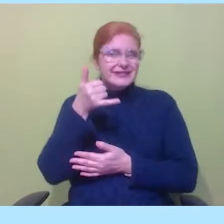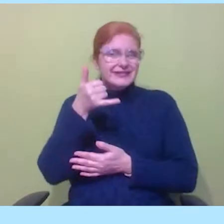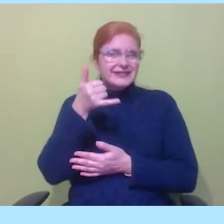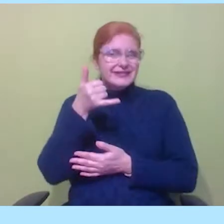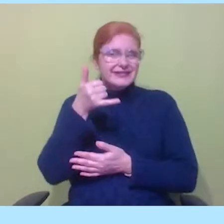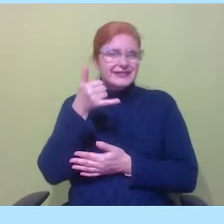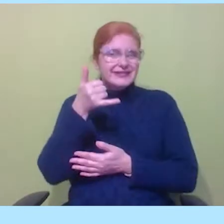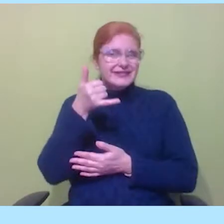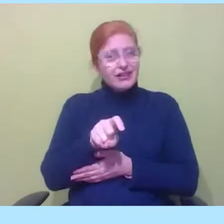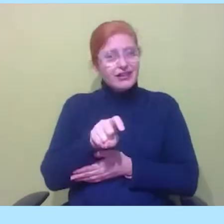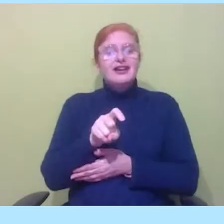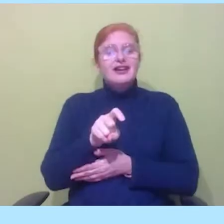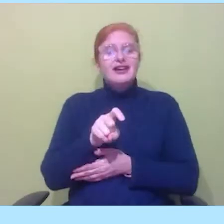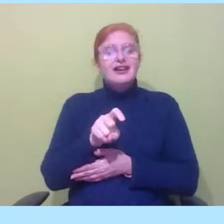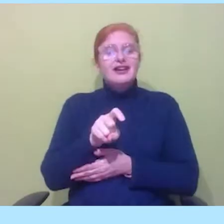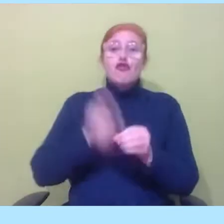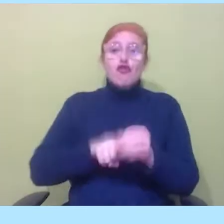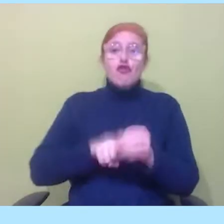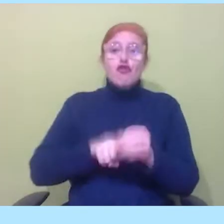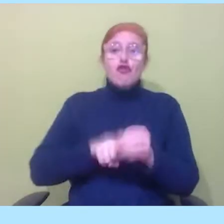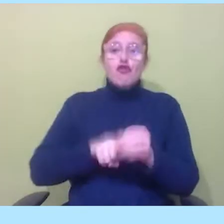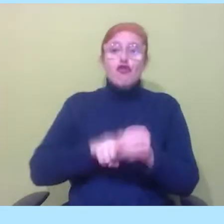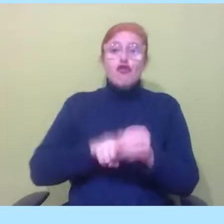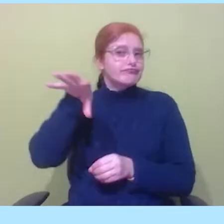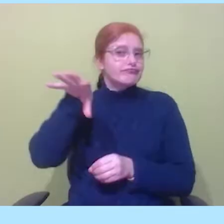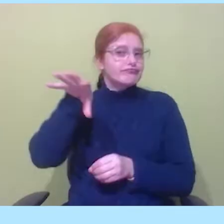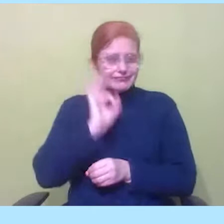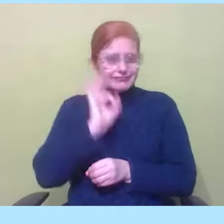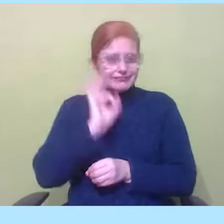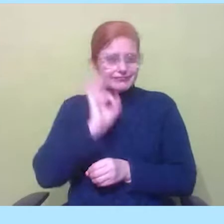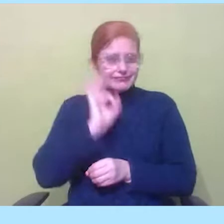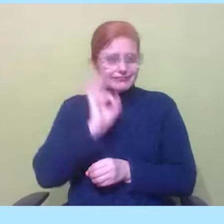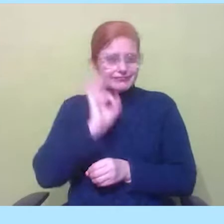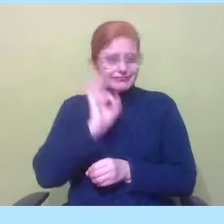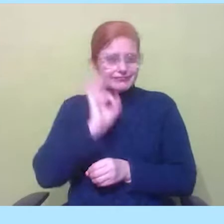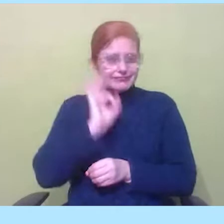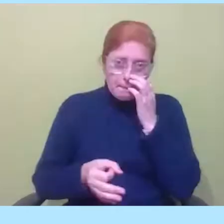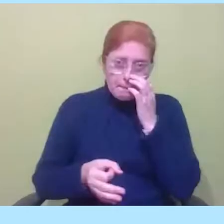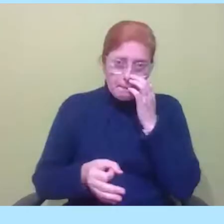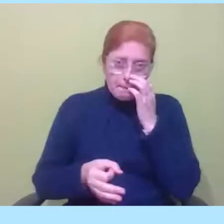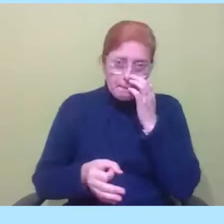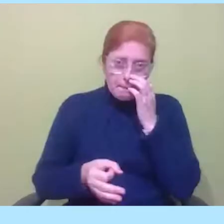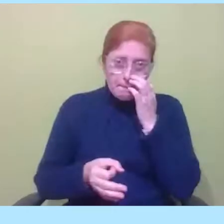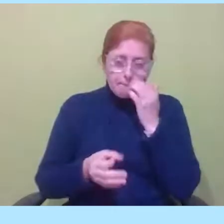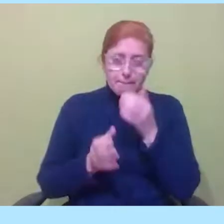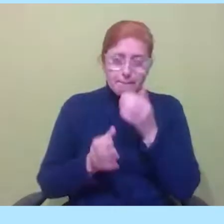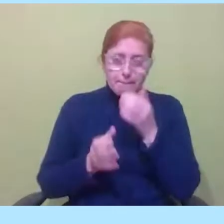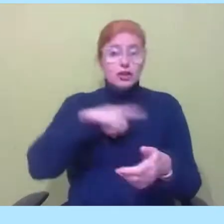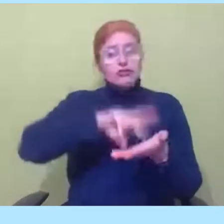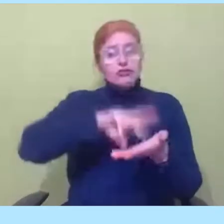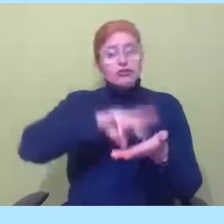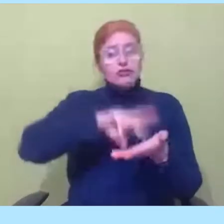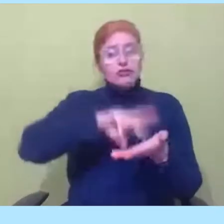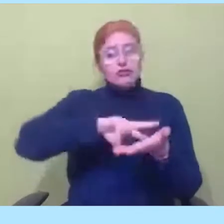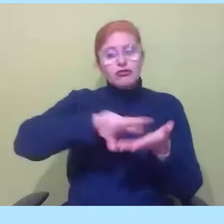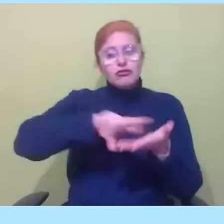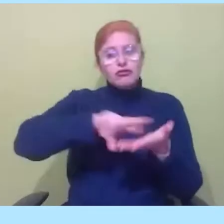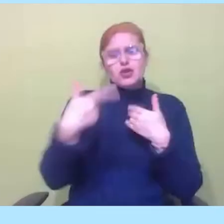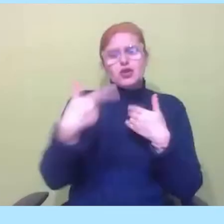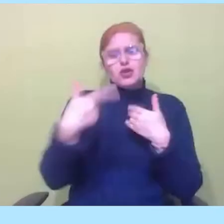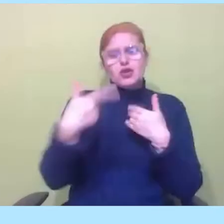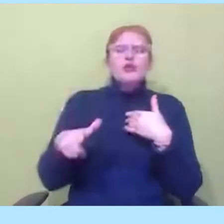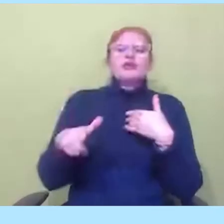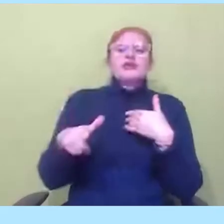Bom, tiveram várias outras considerações aqui no chat também, que não foi só sobre esse problema de